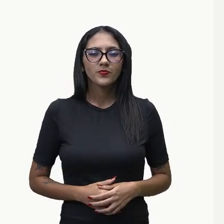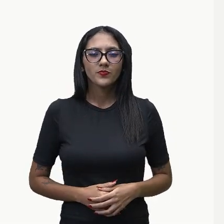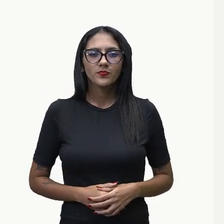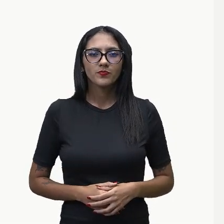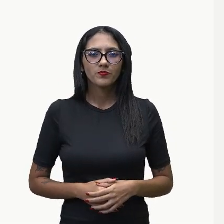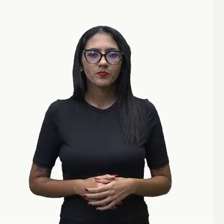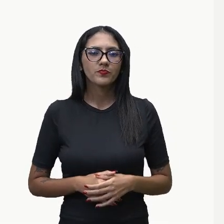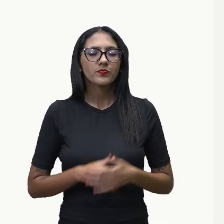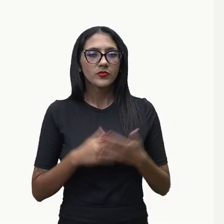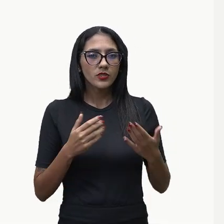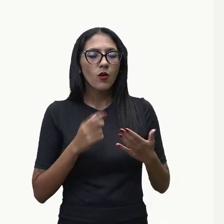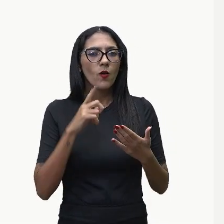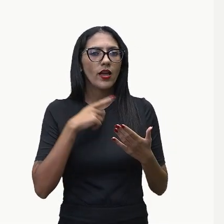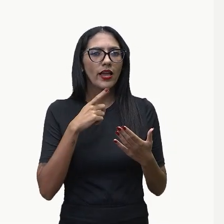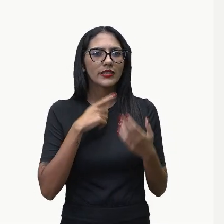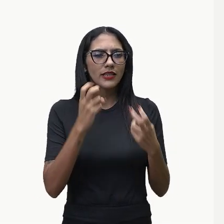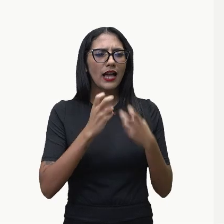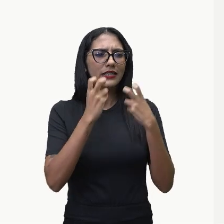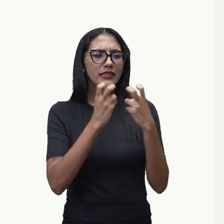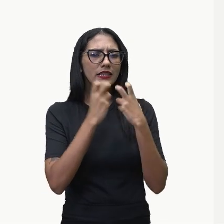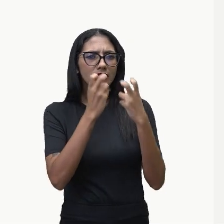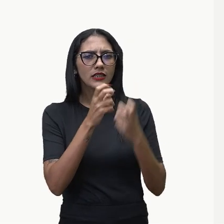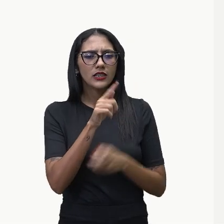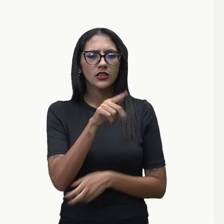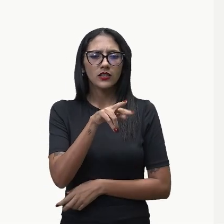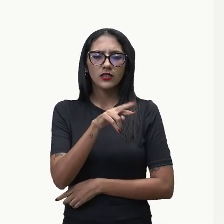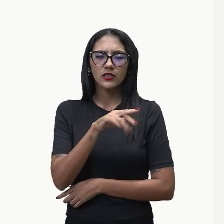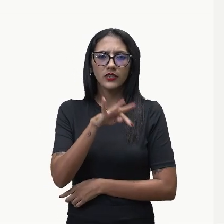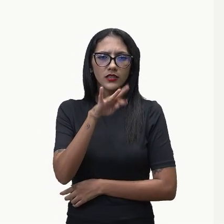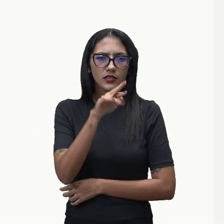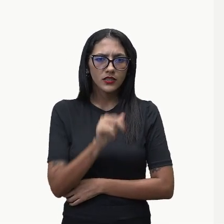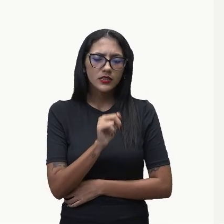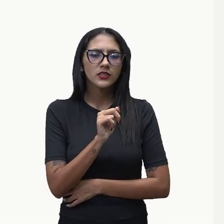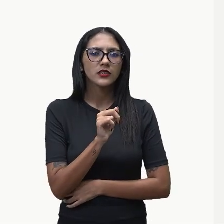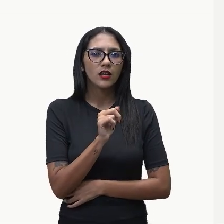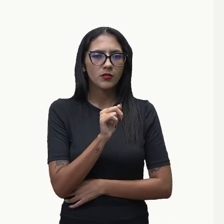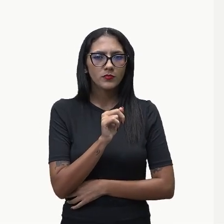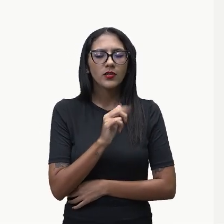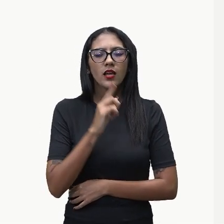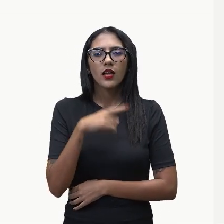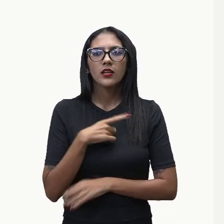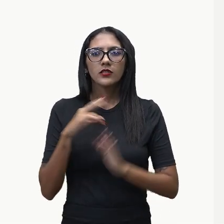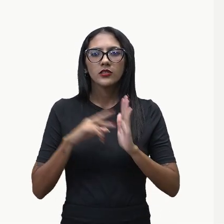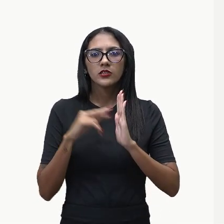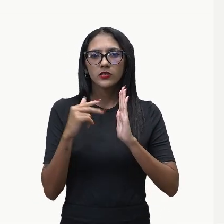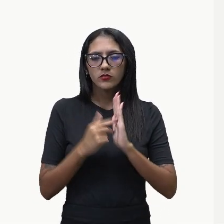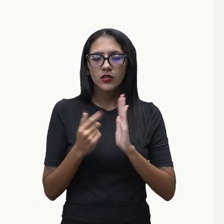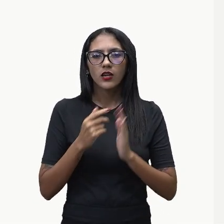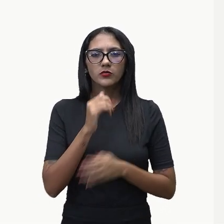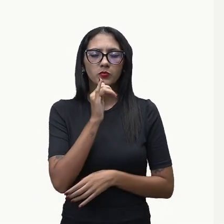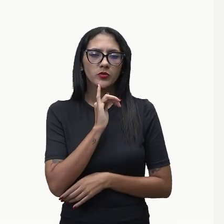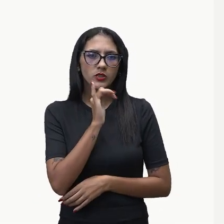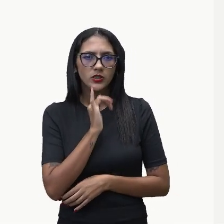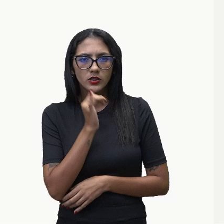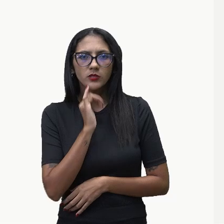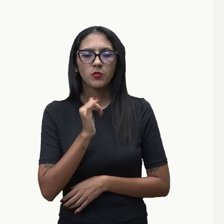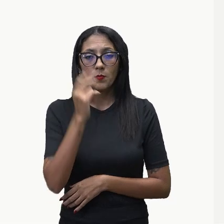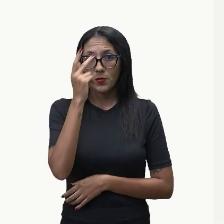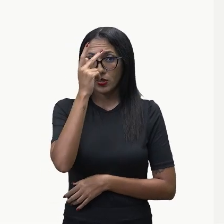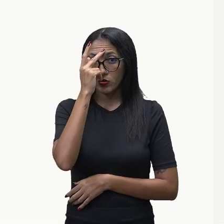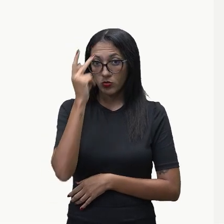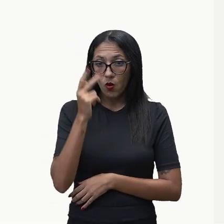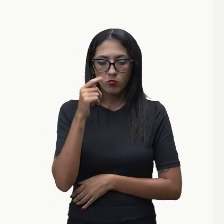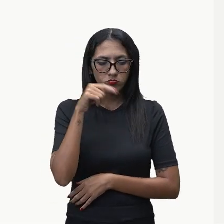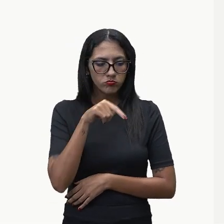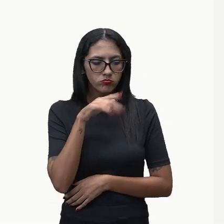os gritos, se levantam da gente ao céu, ou seja, da gente, dali das pessoas, do local em que essas